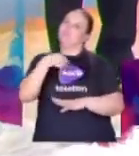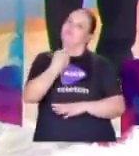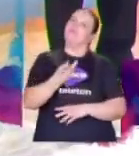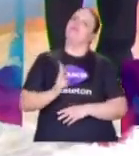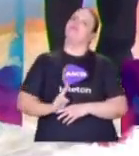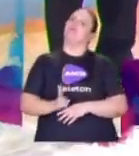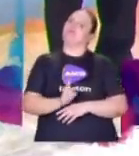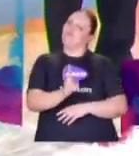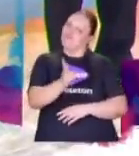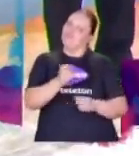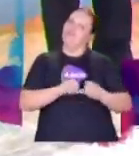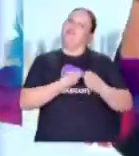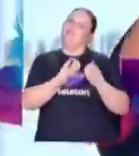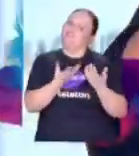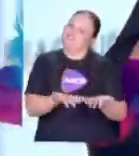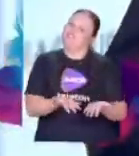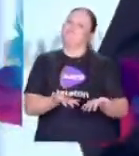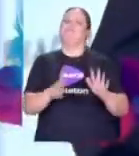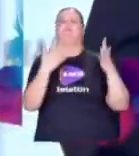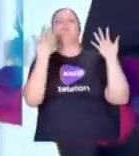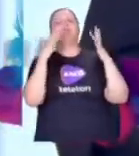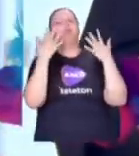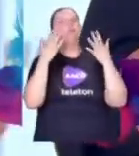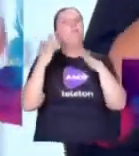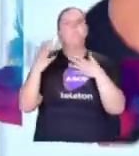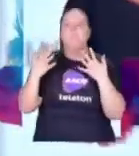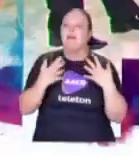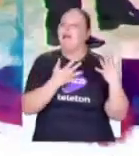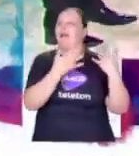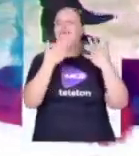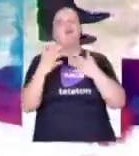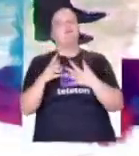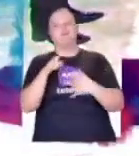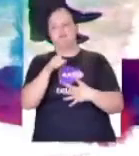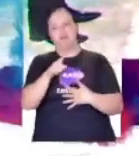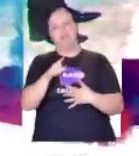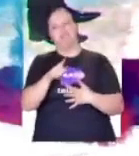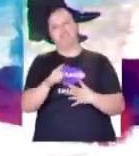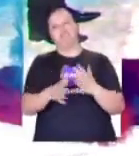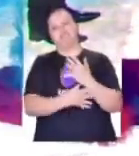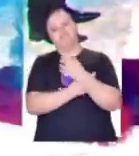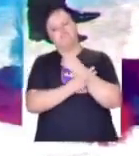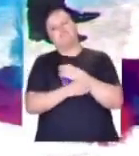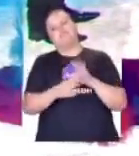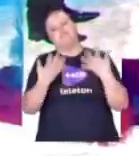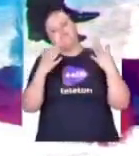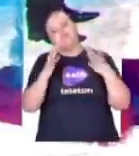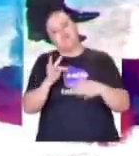doações. Pois obrigado. Obrigado. Uma salva de palmas para Tóquio Marine. Obrigada.